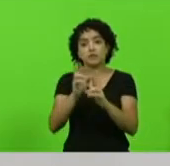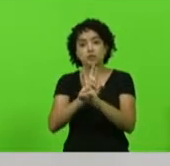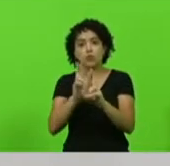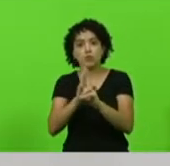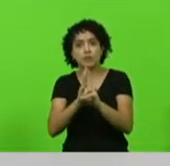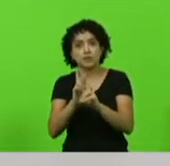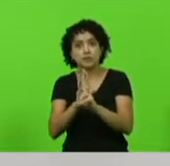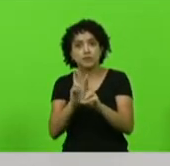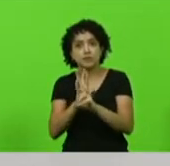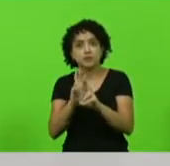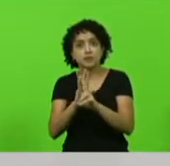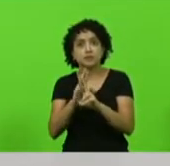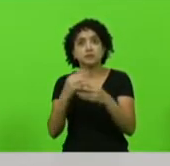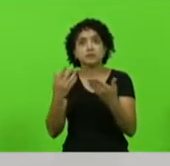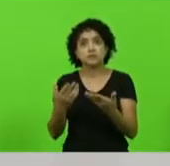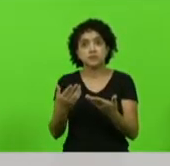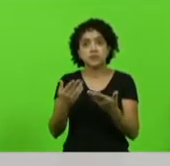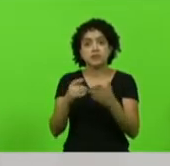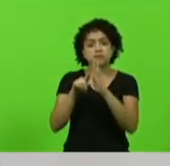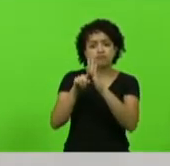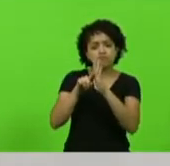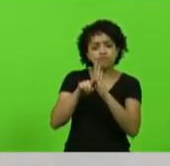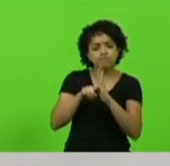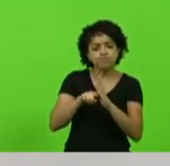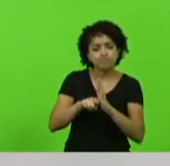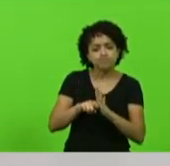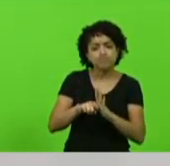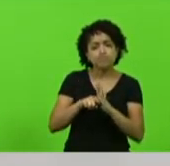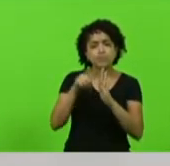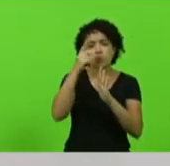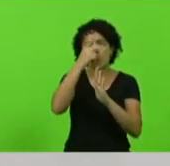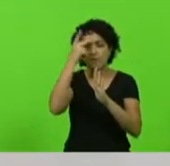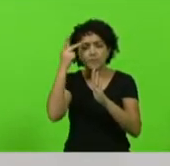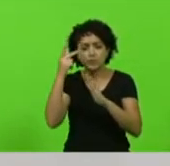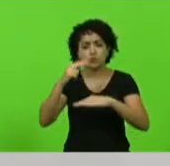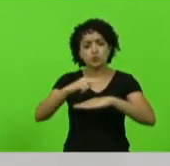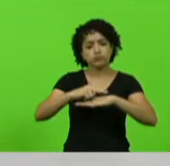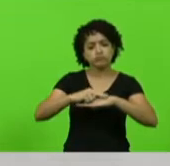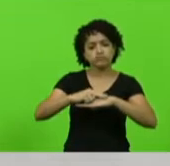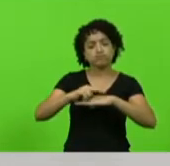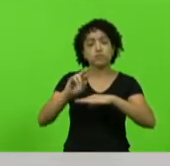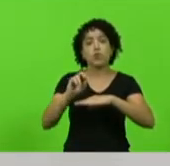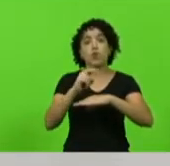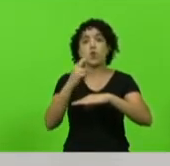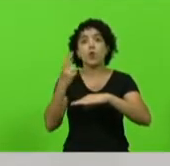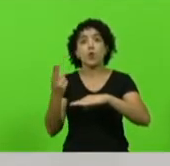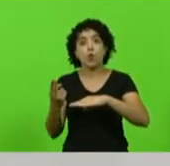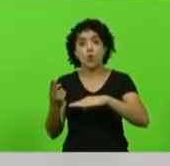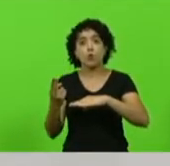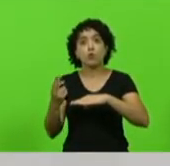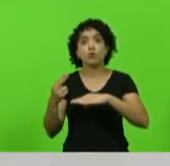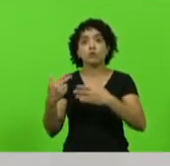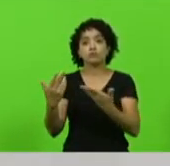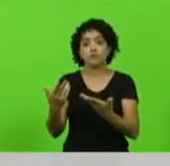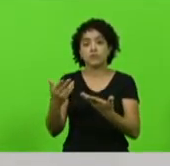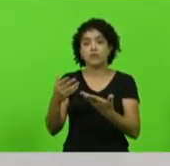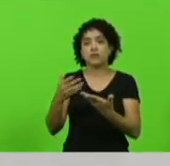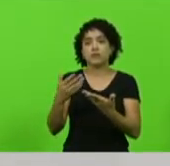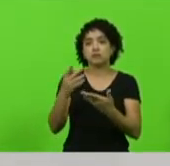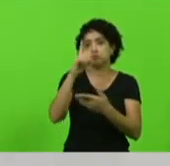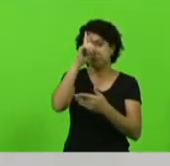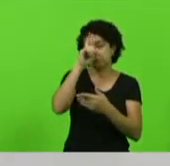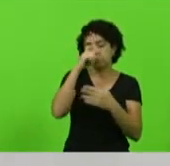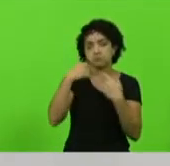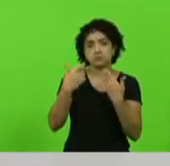ou examinar pela primeira vez um paciente à beira do leito, ou então em nível ambulatorial. Eu